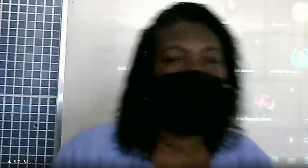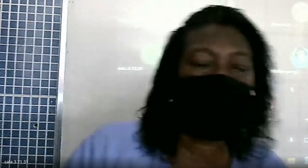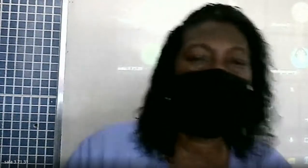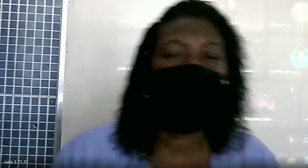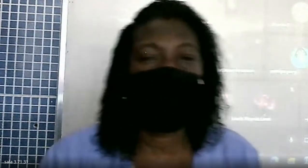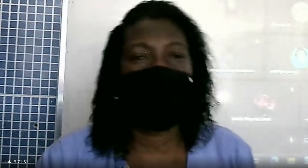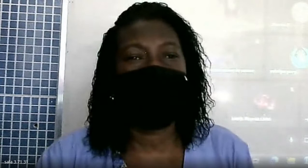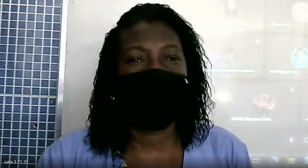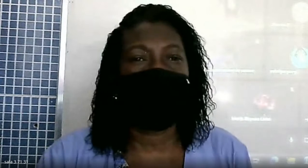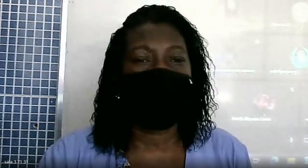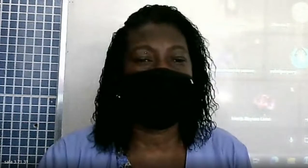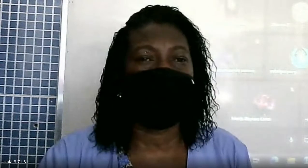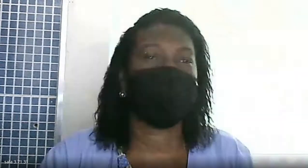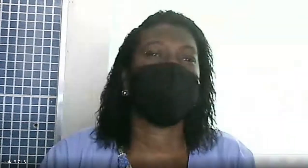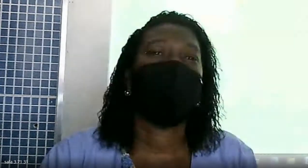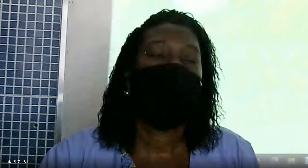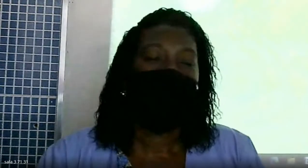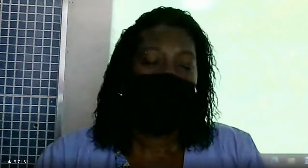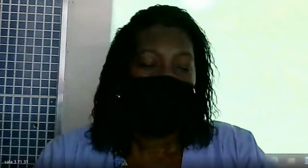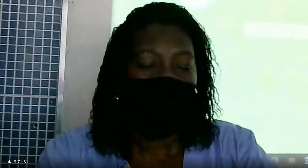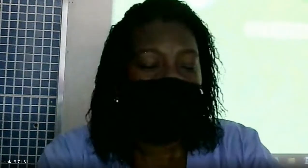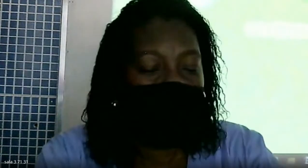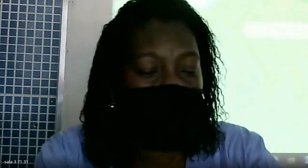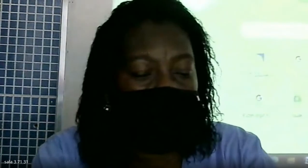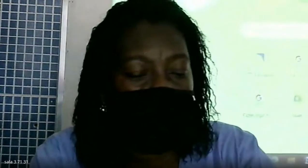Vamos fazer um trabalho sobre esse tema, sim.